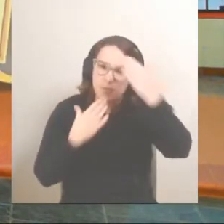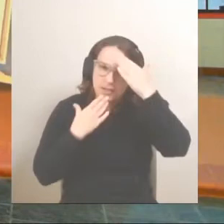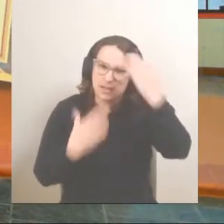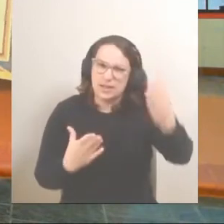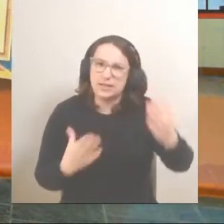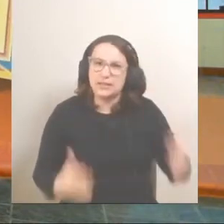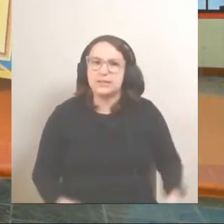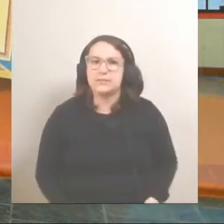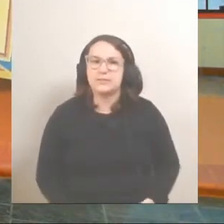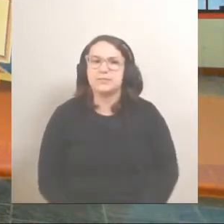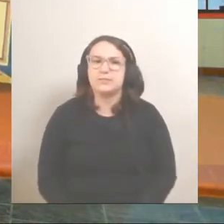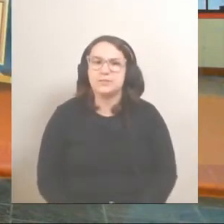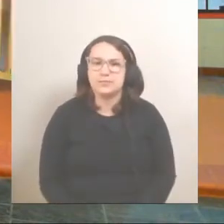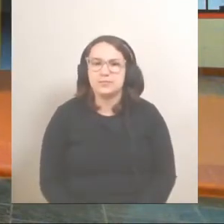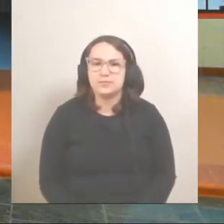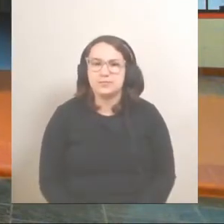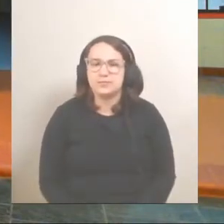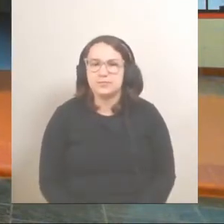obrigada.